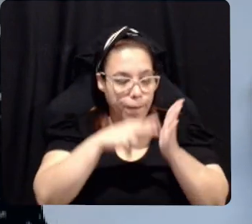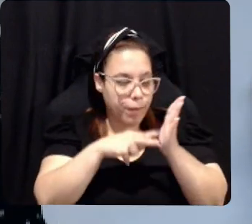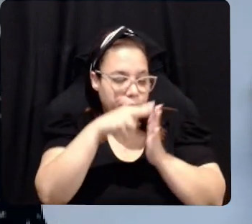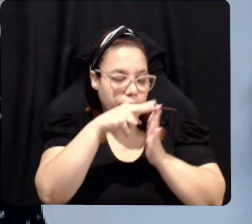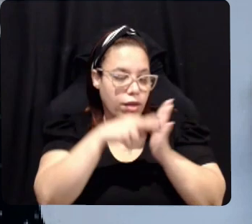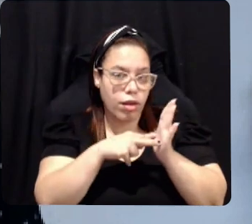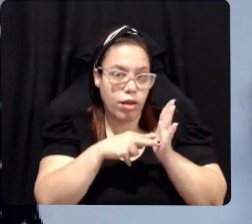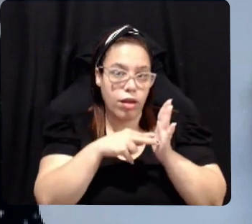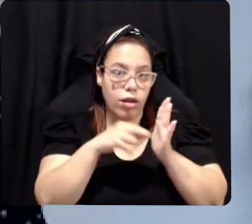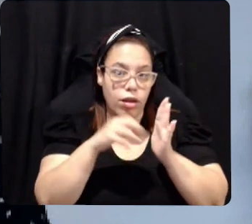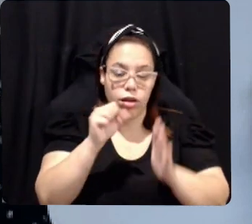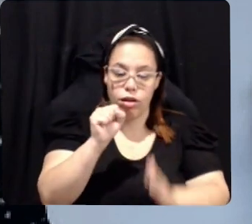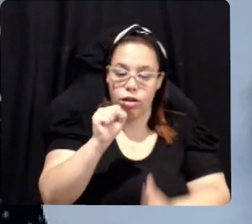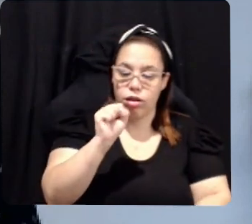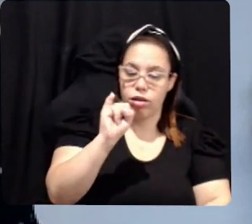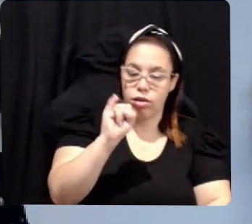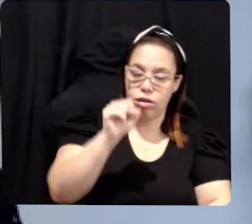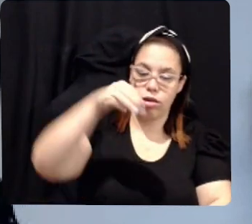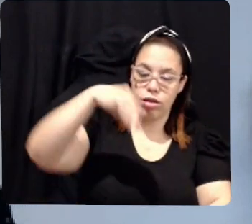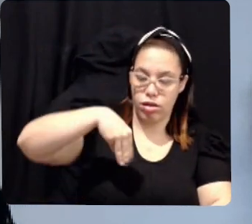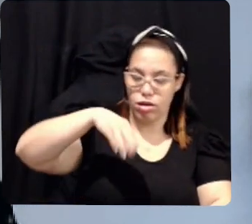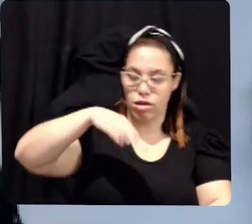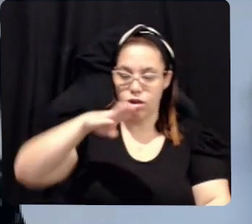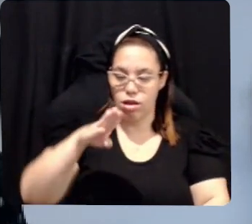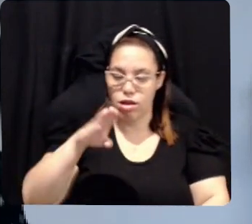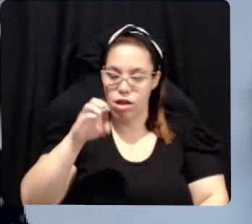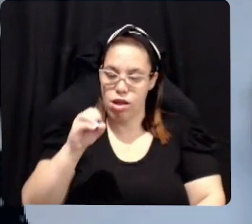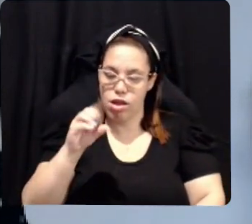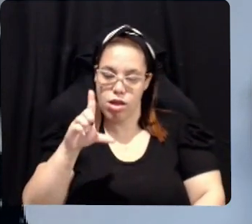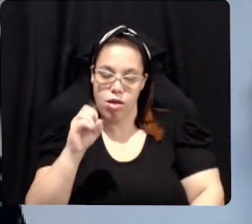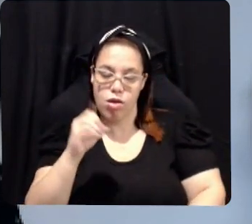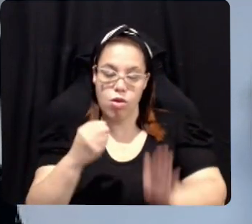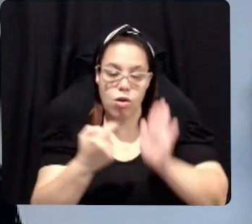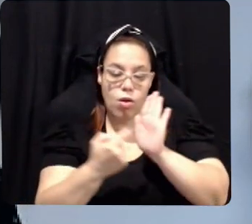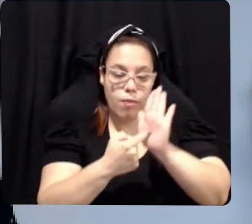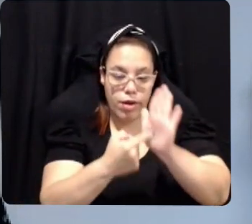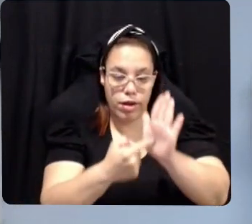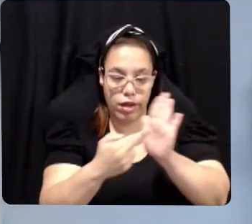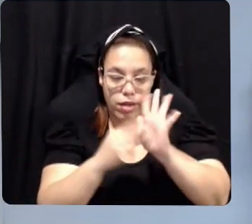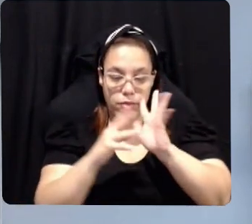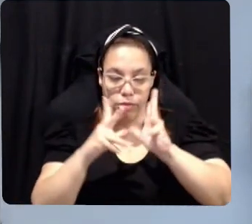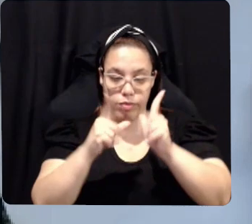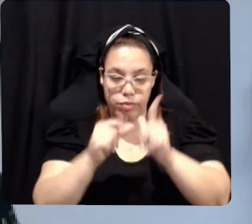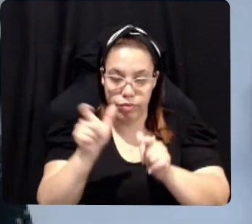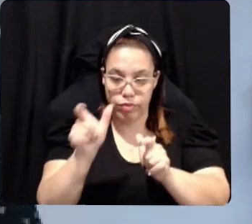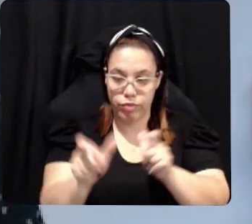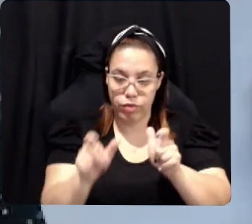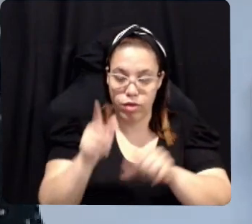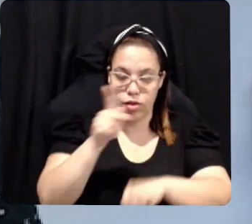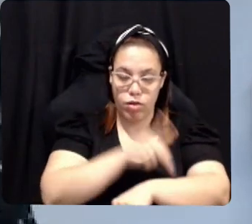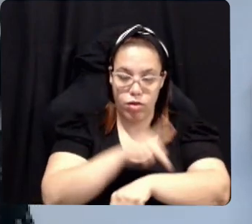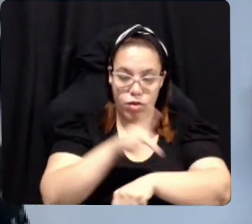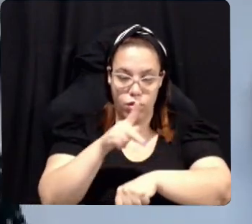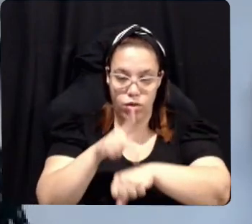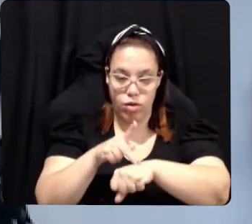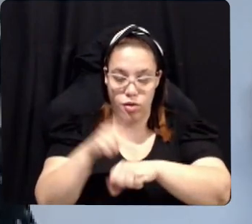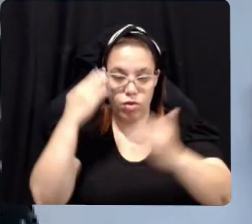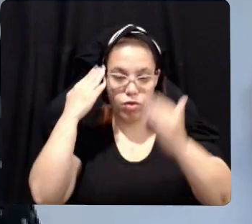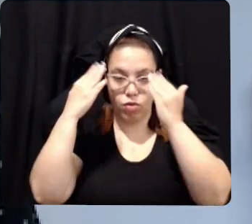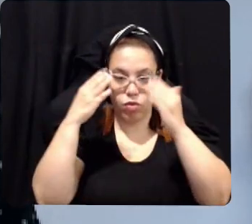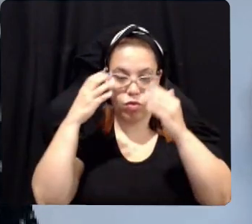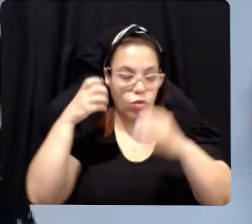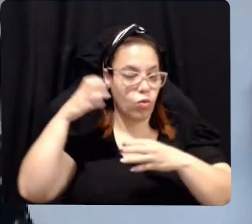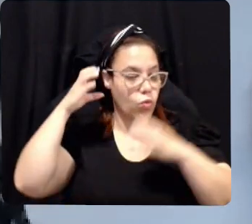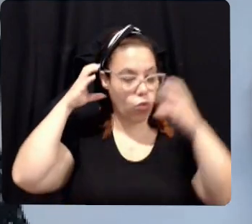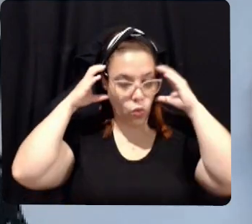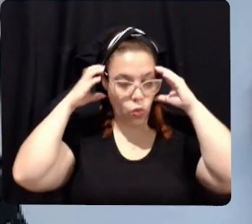essa criança a ler através de símbolos que representem a palavra inteira. Então, os psicopedagogos,